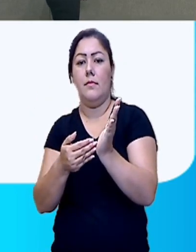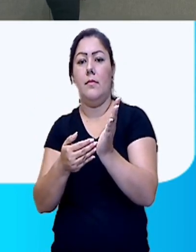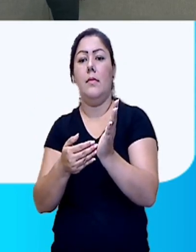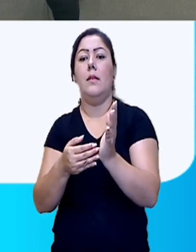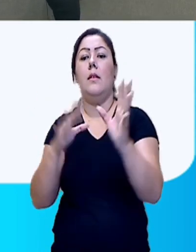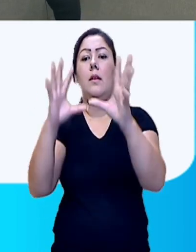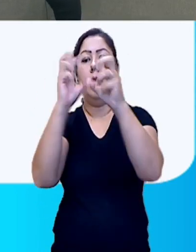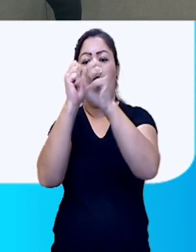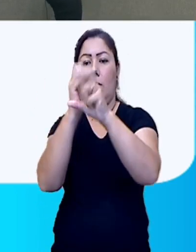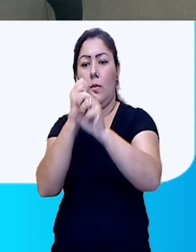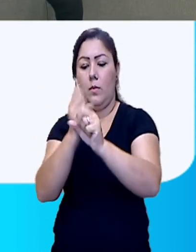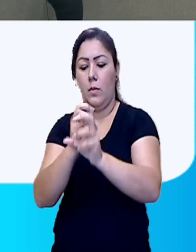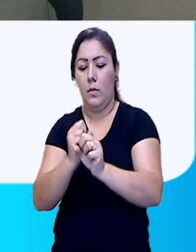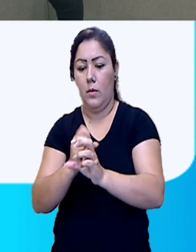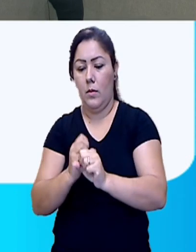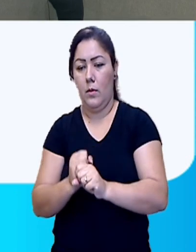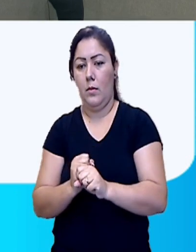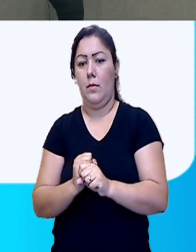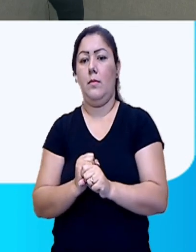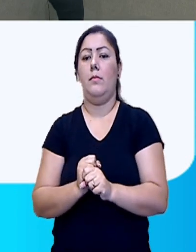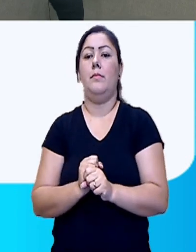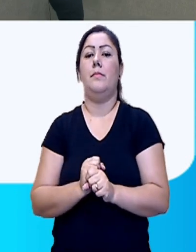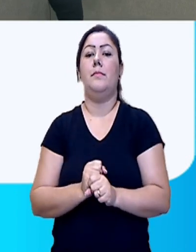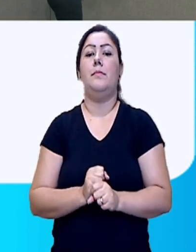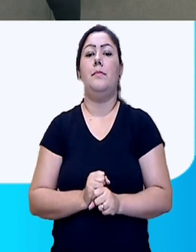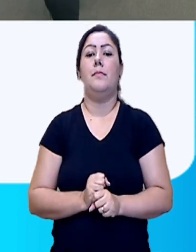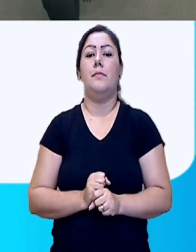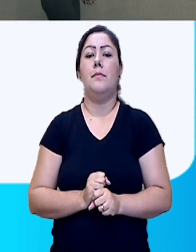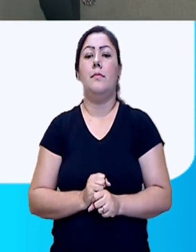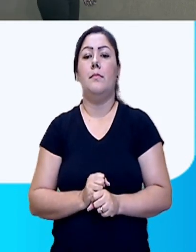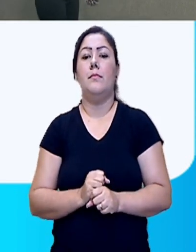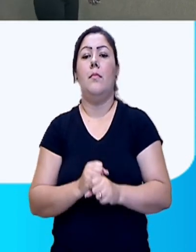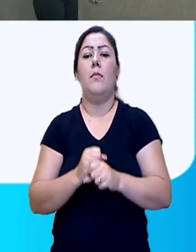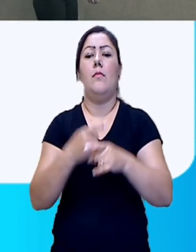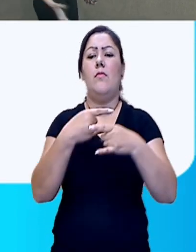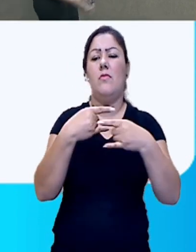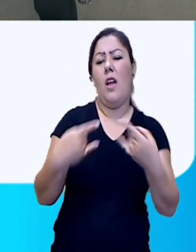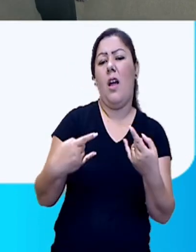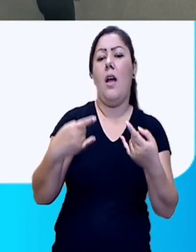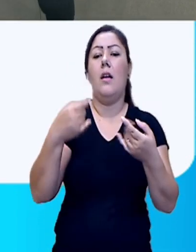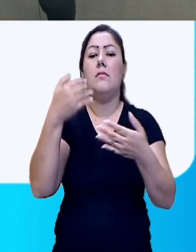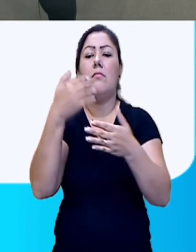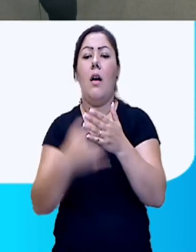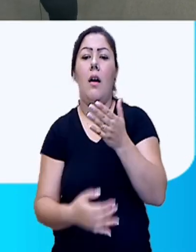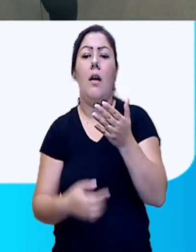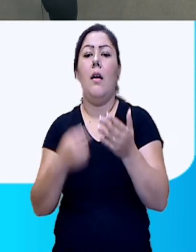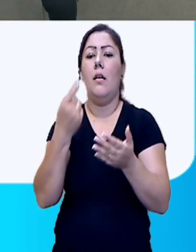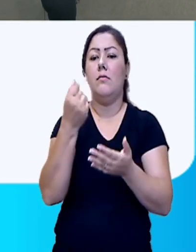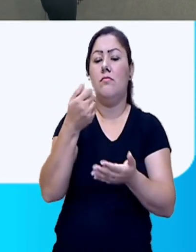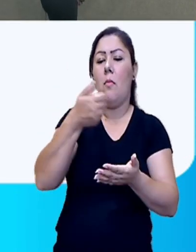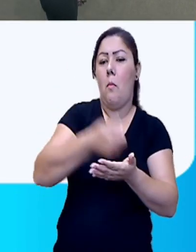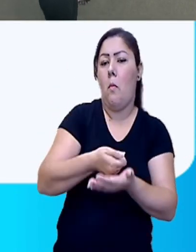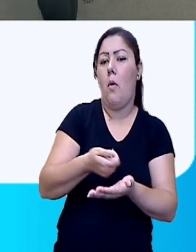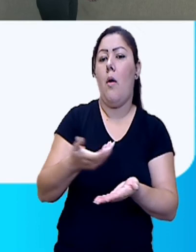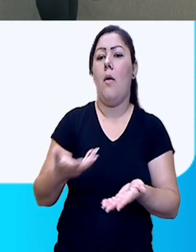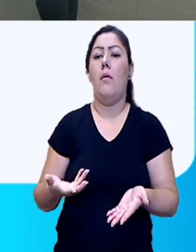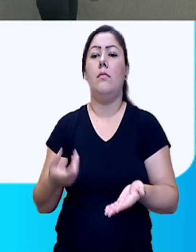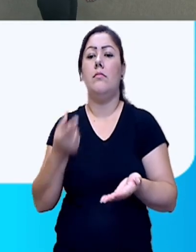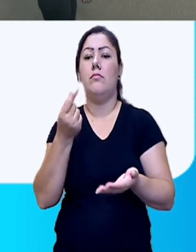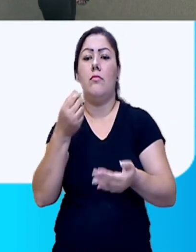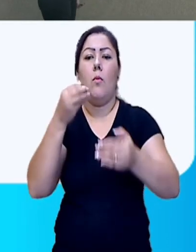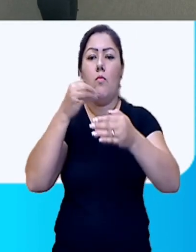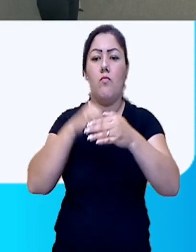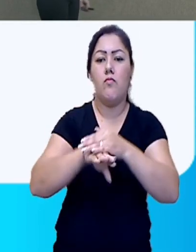todas essas, né, que ele compensou cheque, que ele pagou conta, né, que fez depósito,